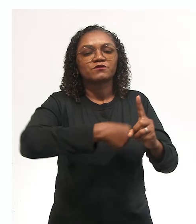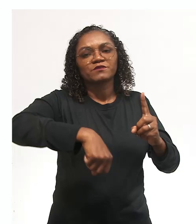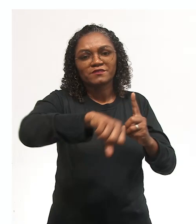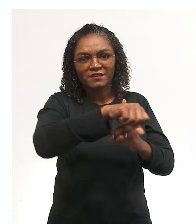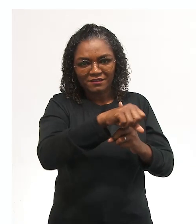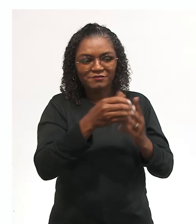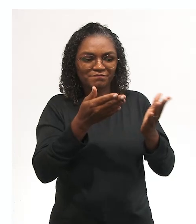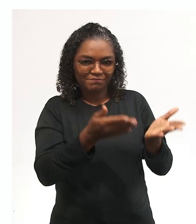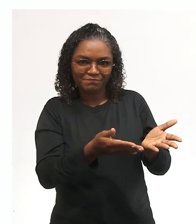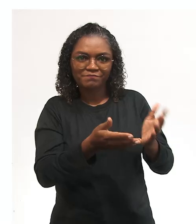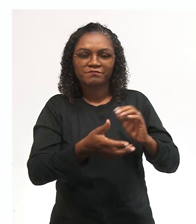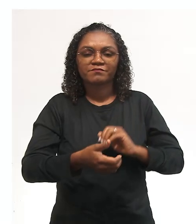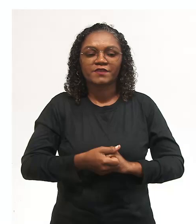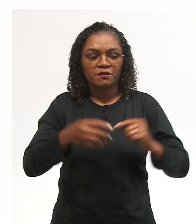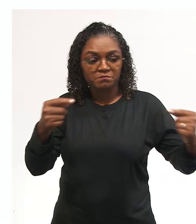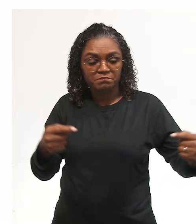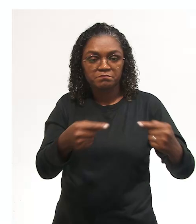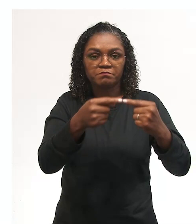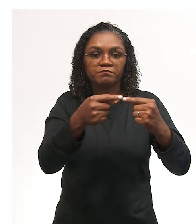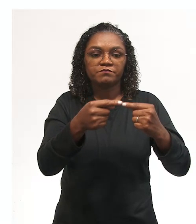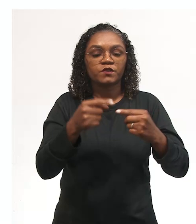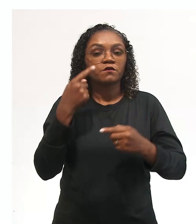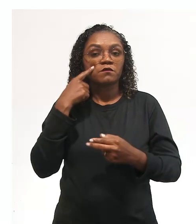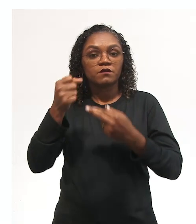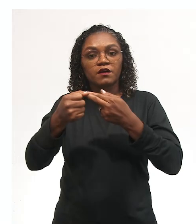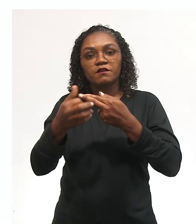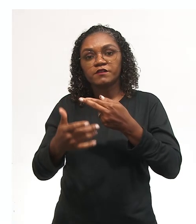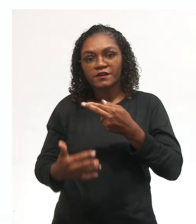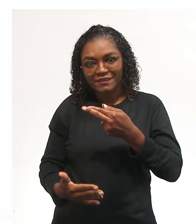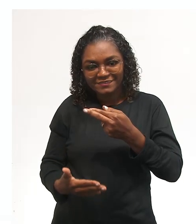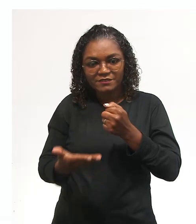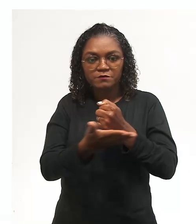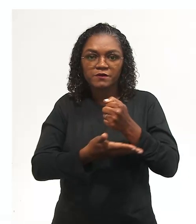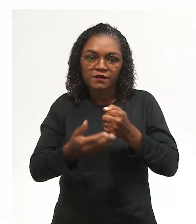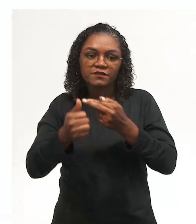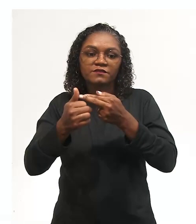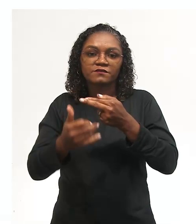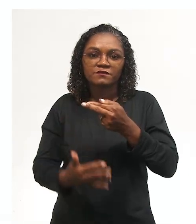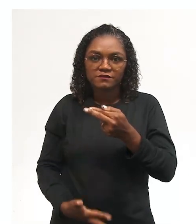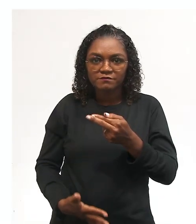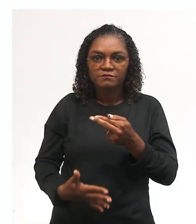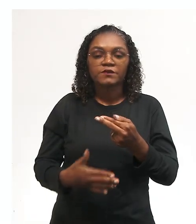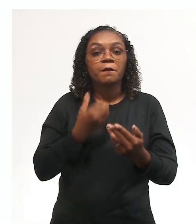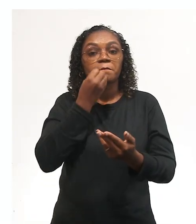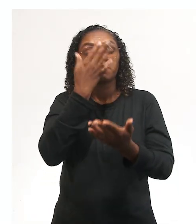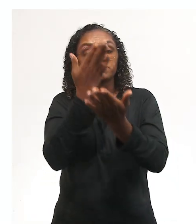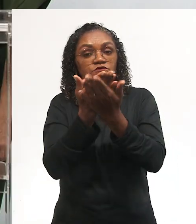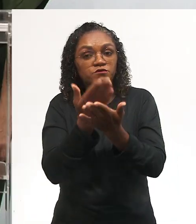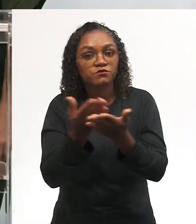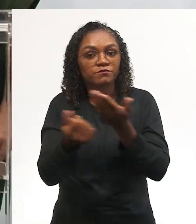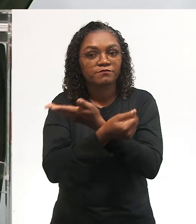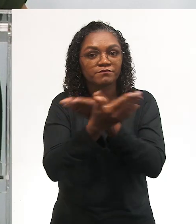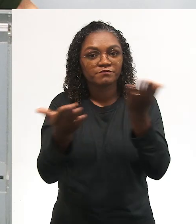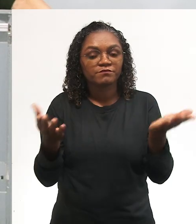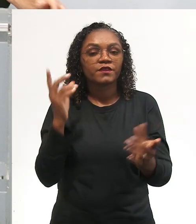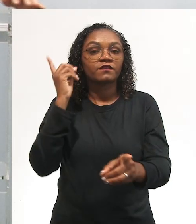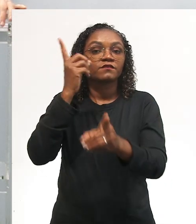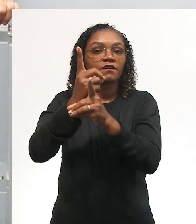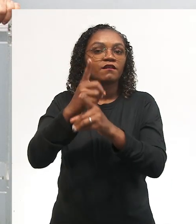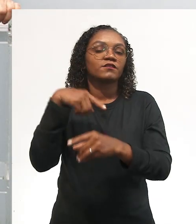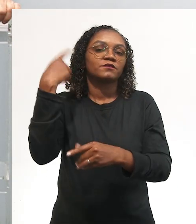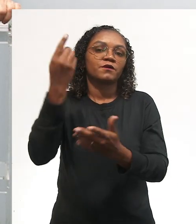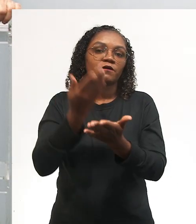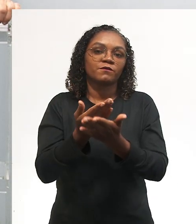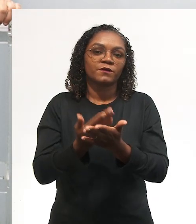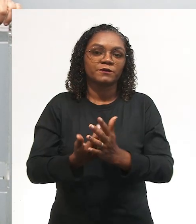da sociedade. Aqui as nossas referências, mais um pouquinho de referências e um bom estudo a todos e